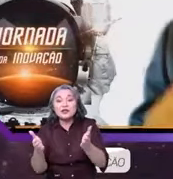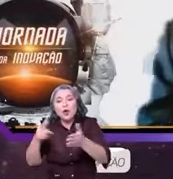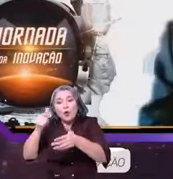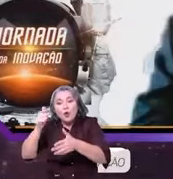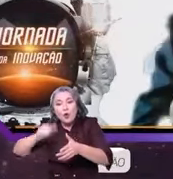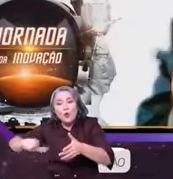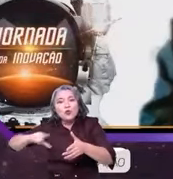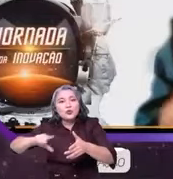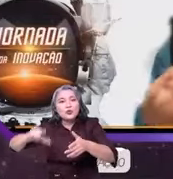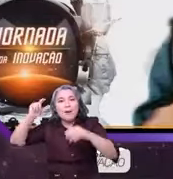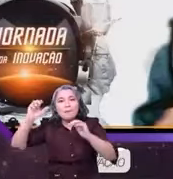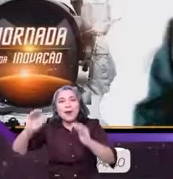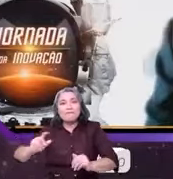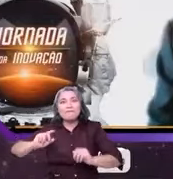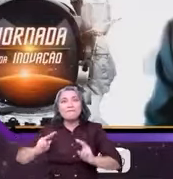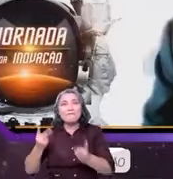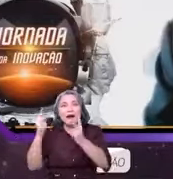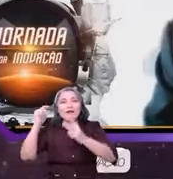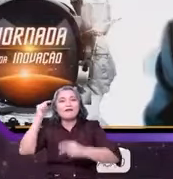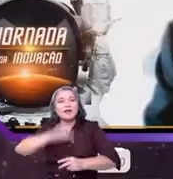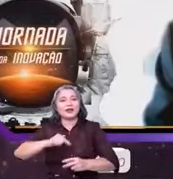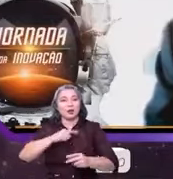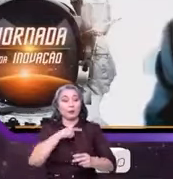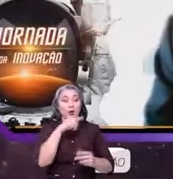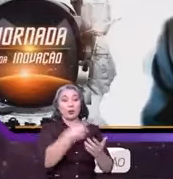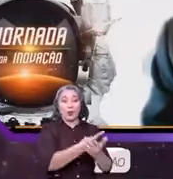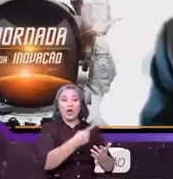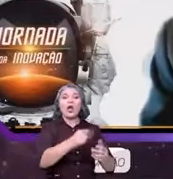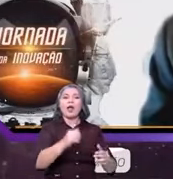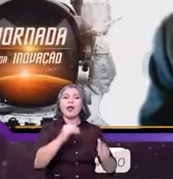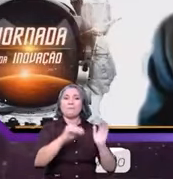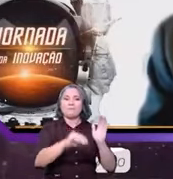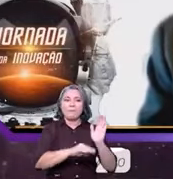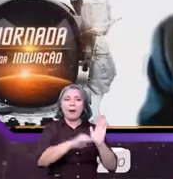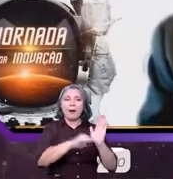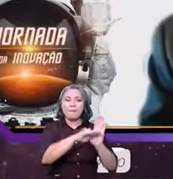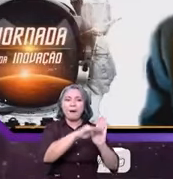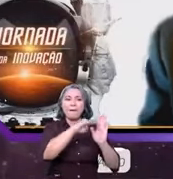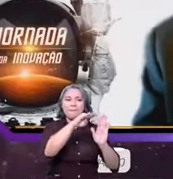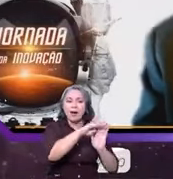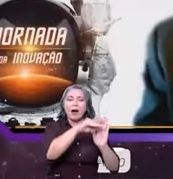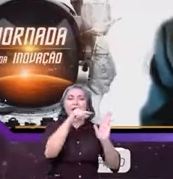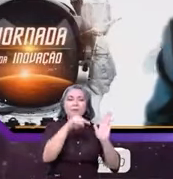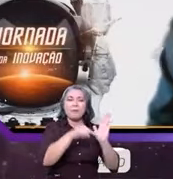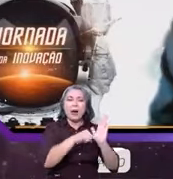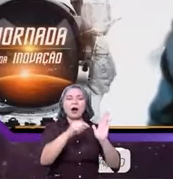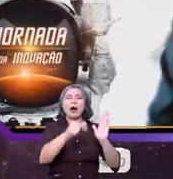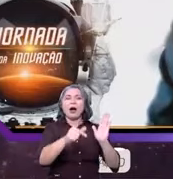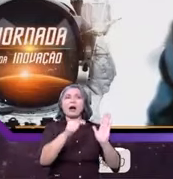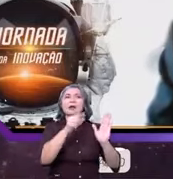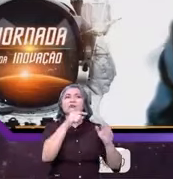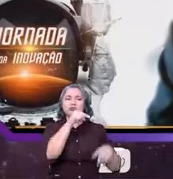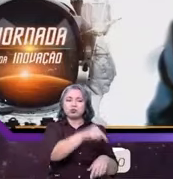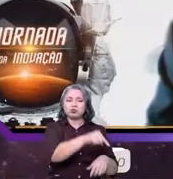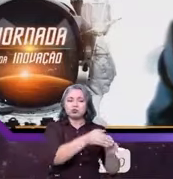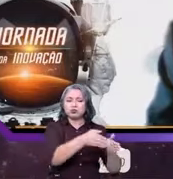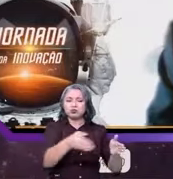aconteça. Porque o erro é uma etapa importante do aprendizado. É o erro, é através do erro que nós vamos encontrar o